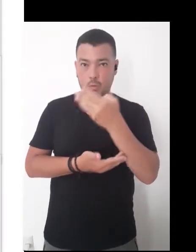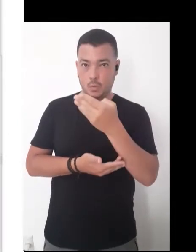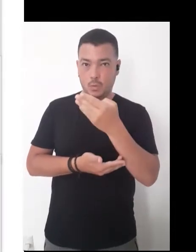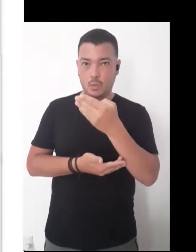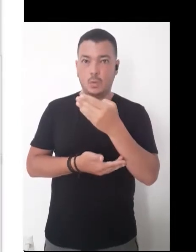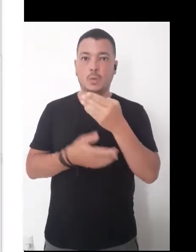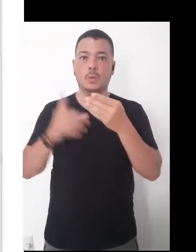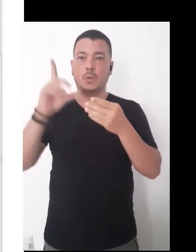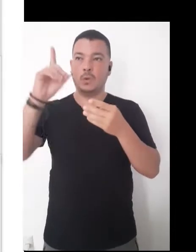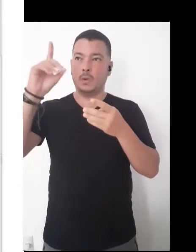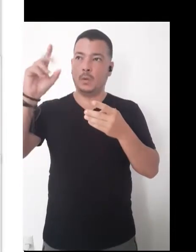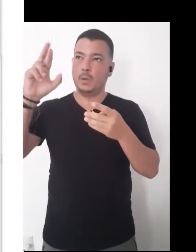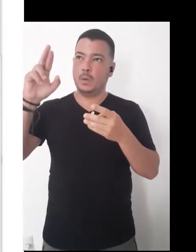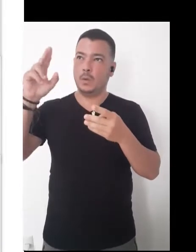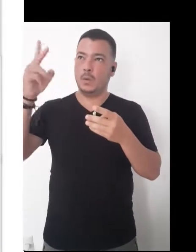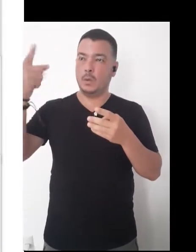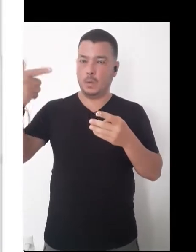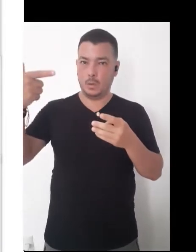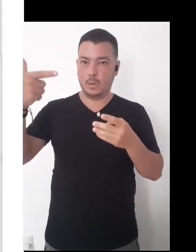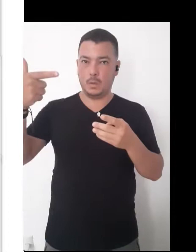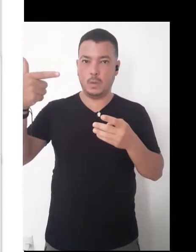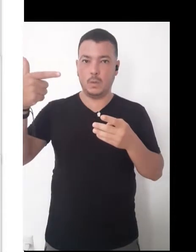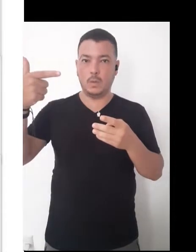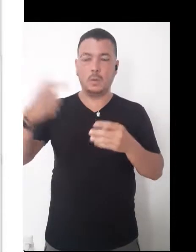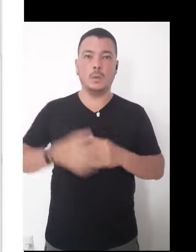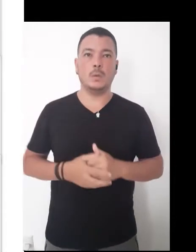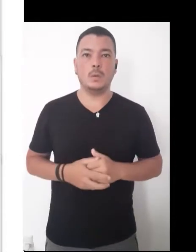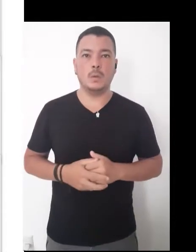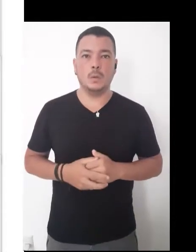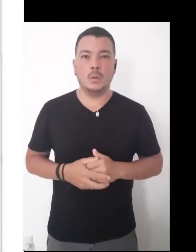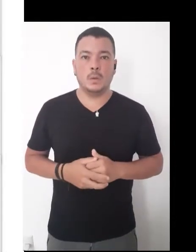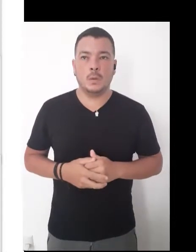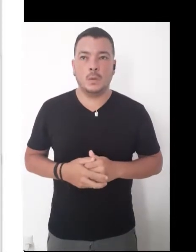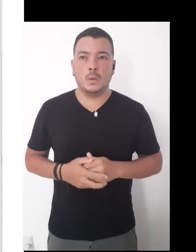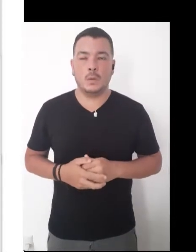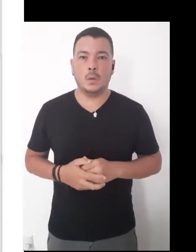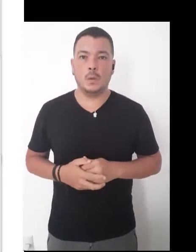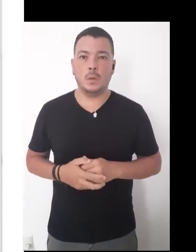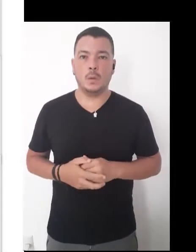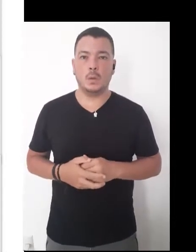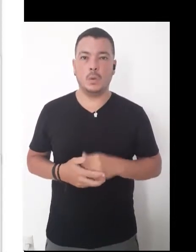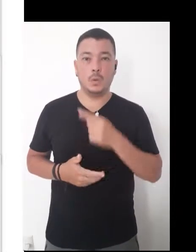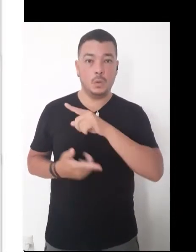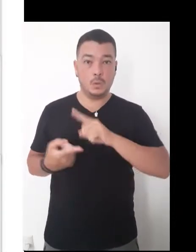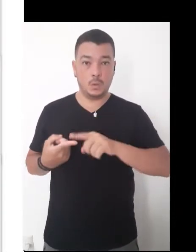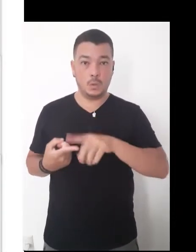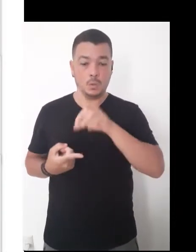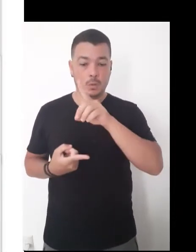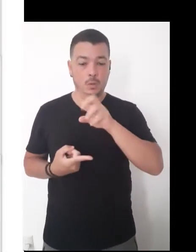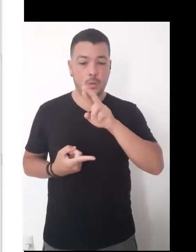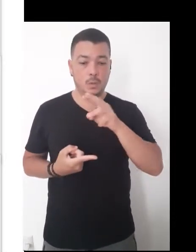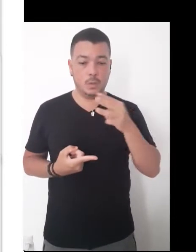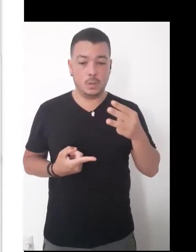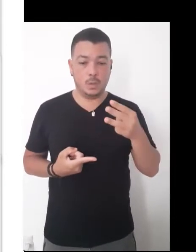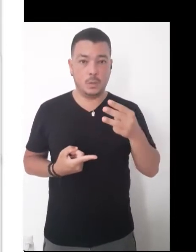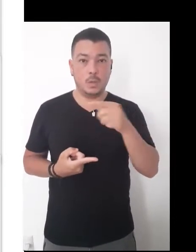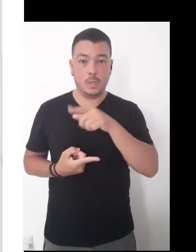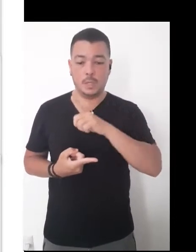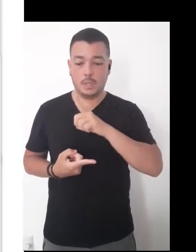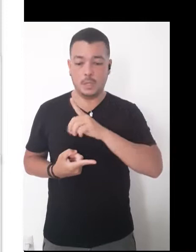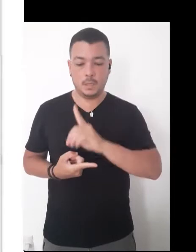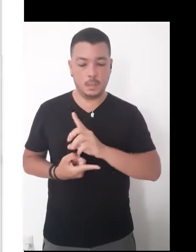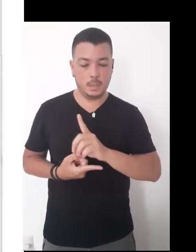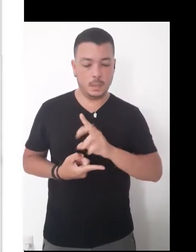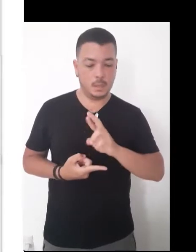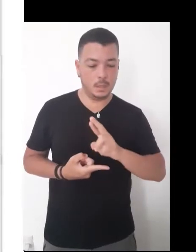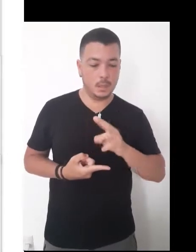DDR2, essa daqui também, essa aqui já não tá, não tem escrito DDR2 em canto nenhum. Essa tem DDR3 e essa aqui tem DDR4. Uma